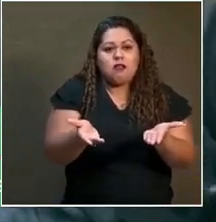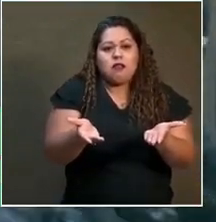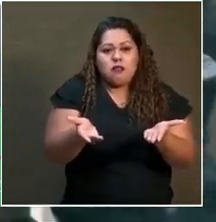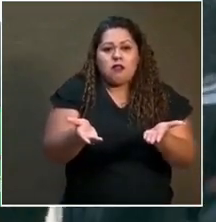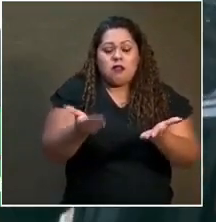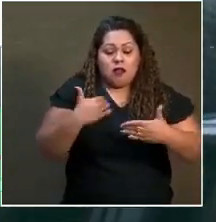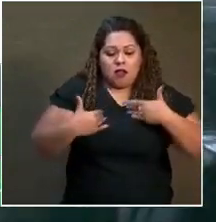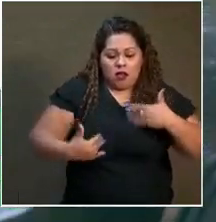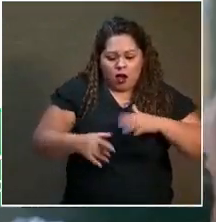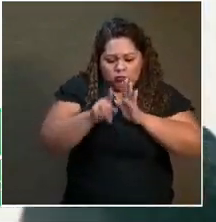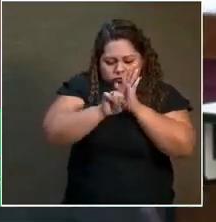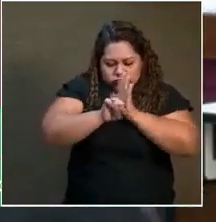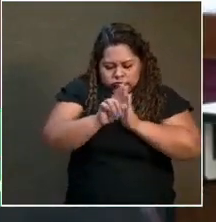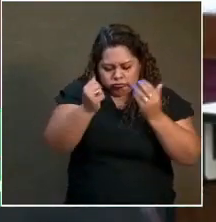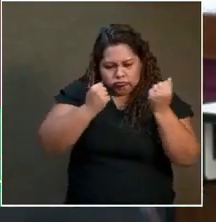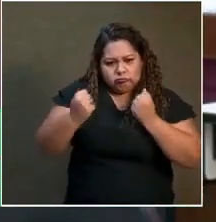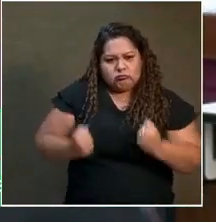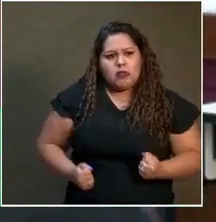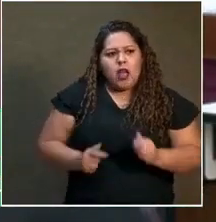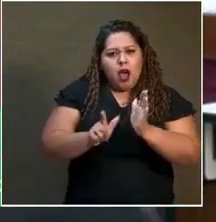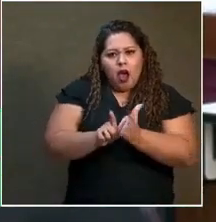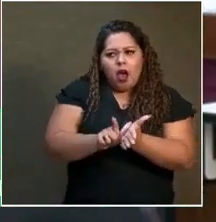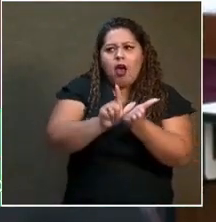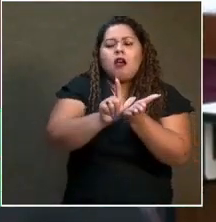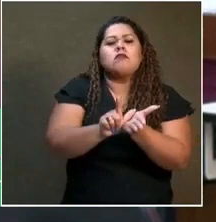delito necroscópico, né, excelência?